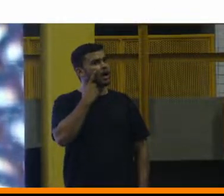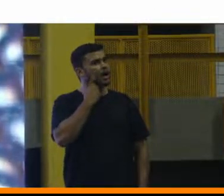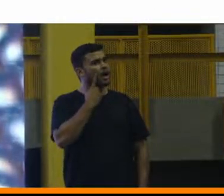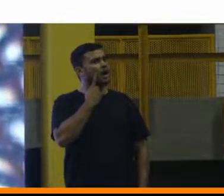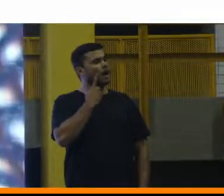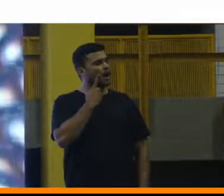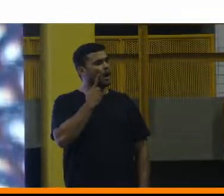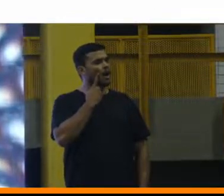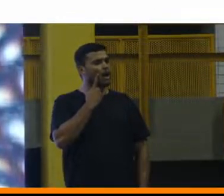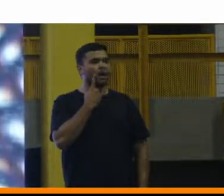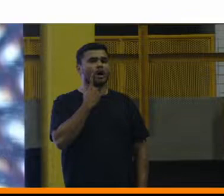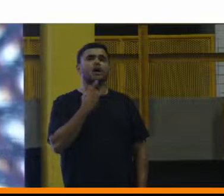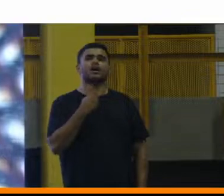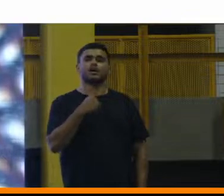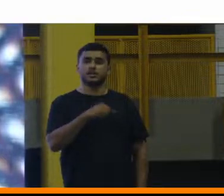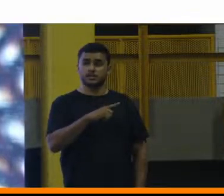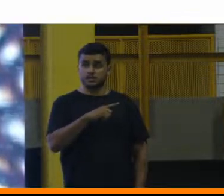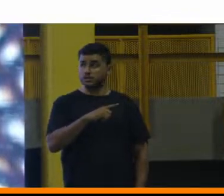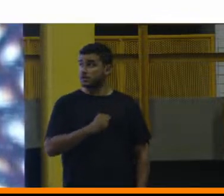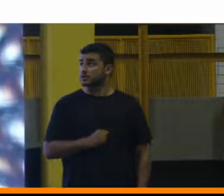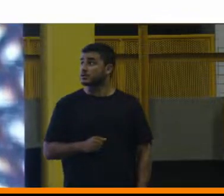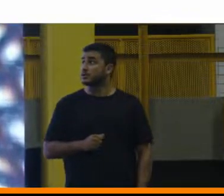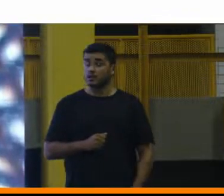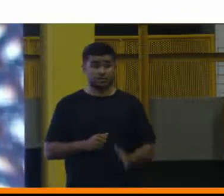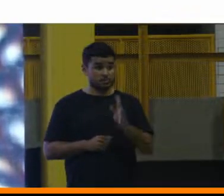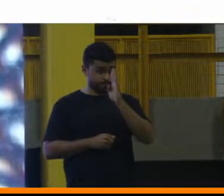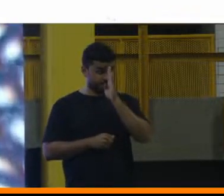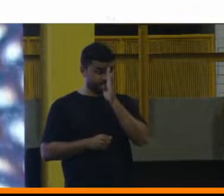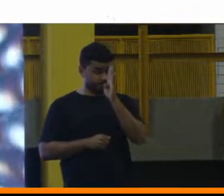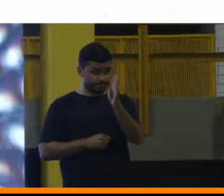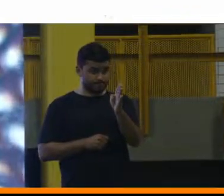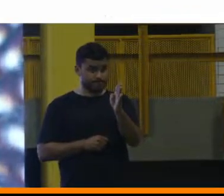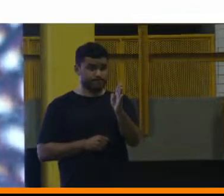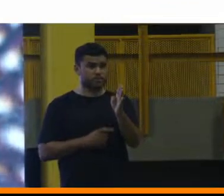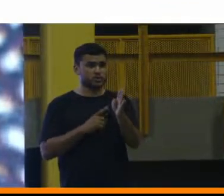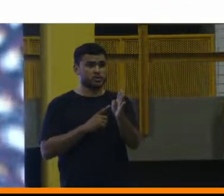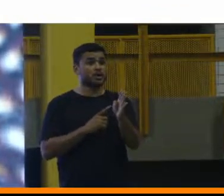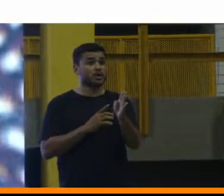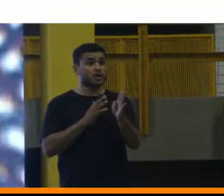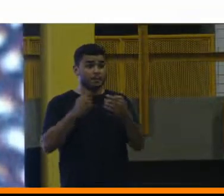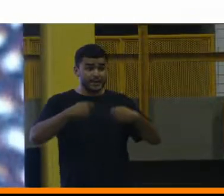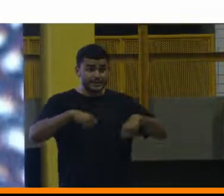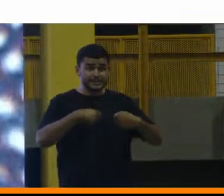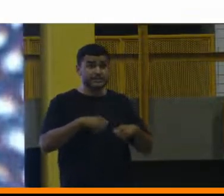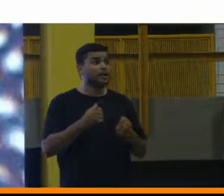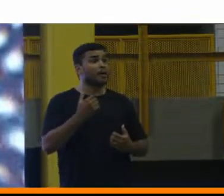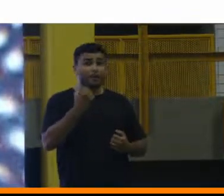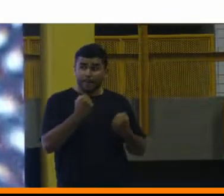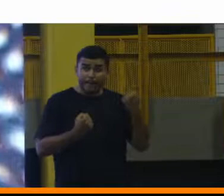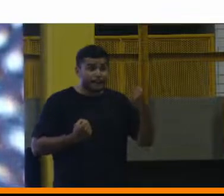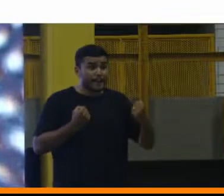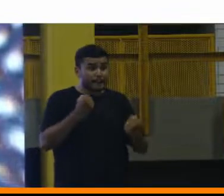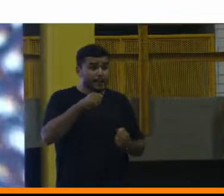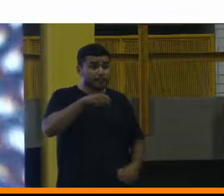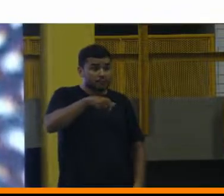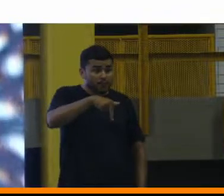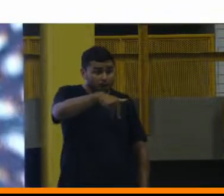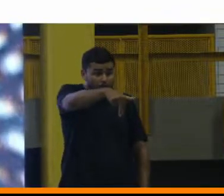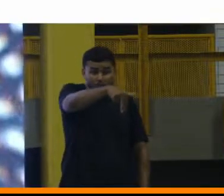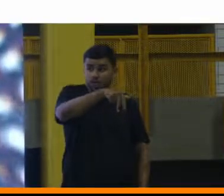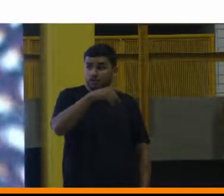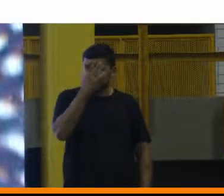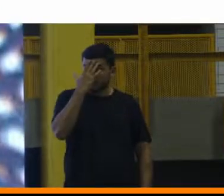Se eu tiver com uma velocidade aqui para frente, e eu quiser perder